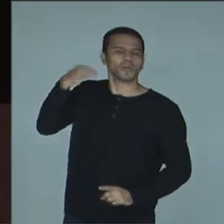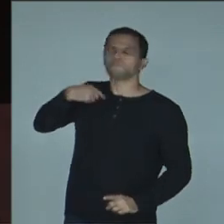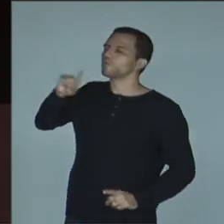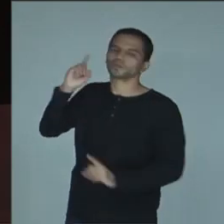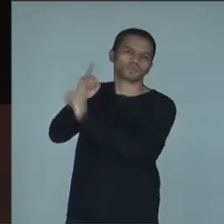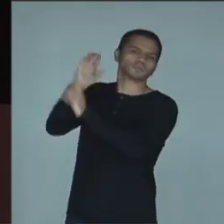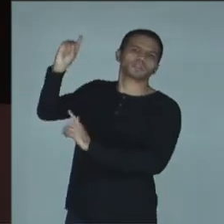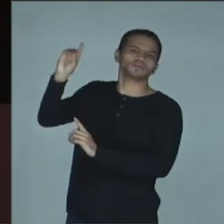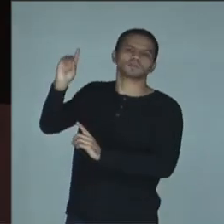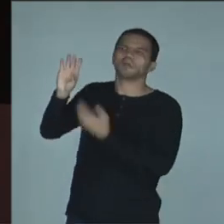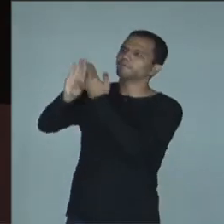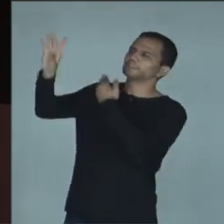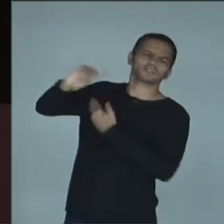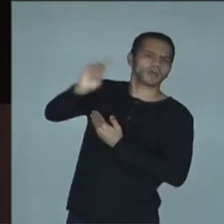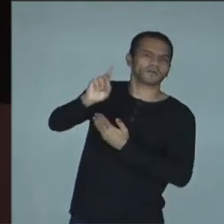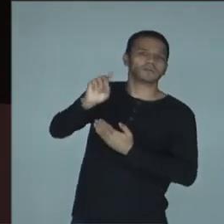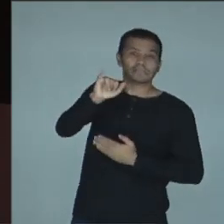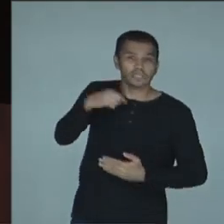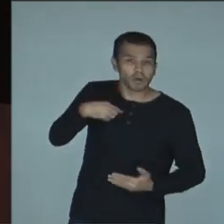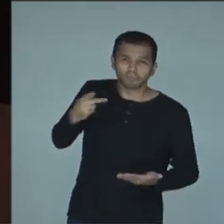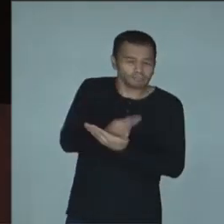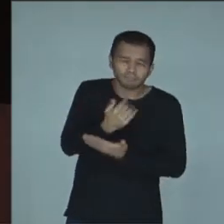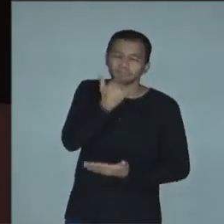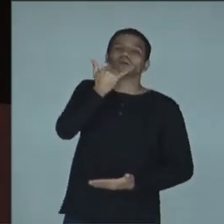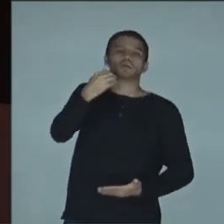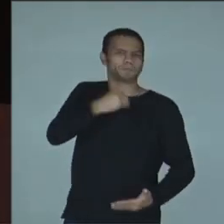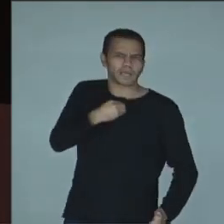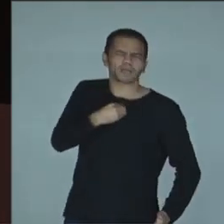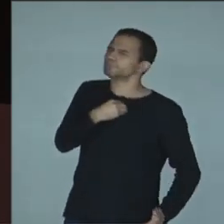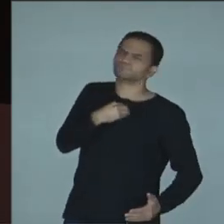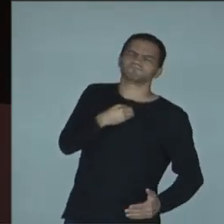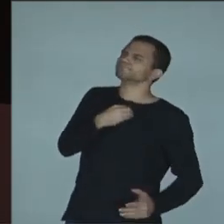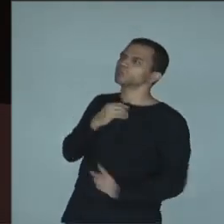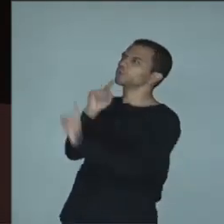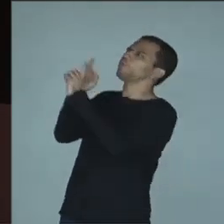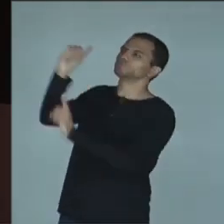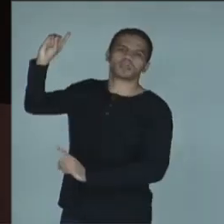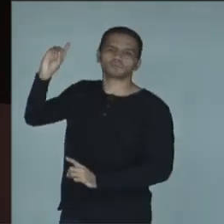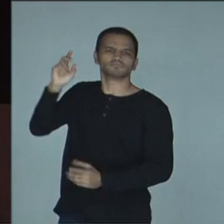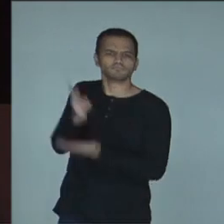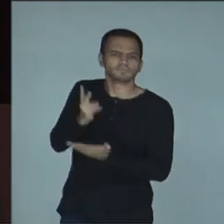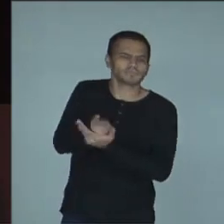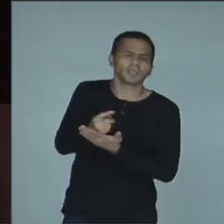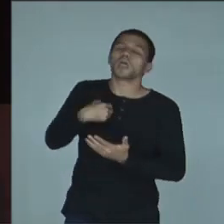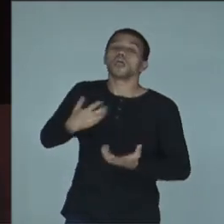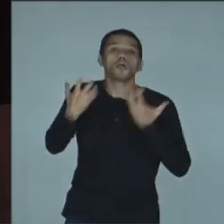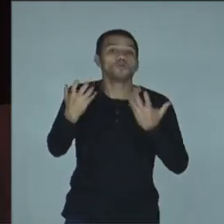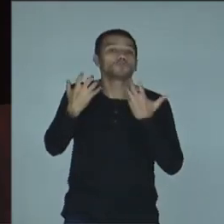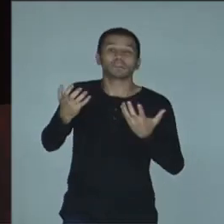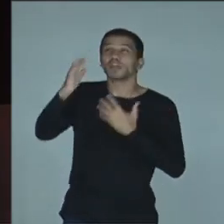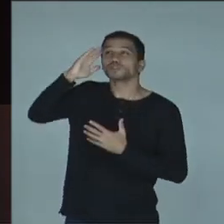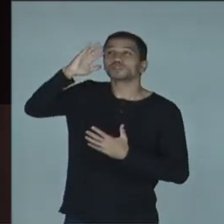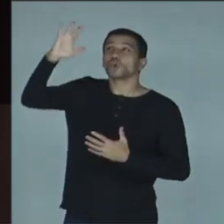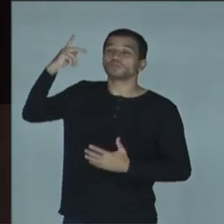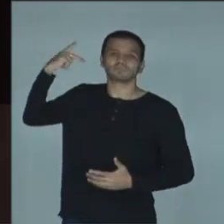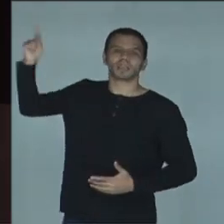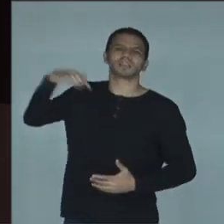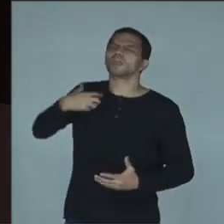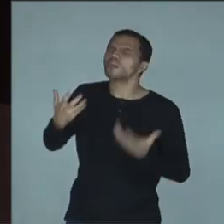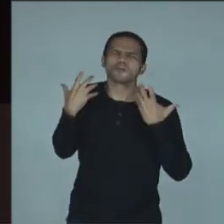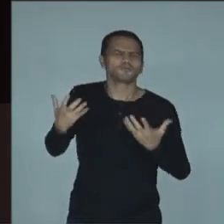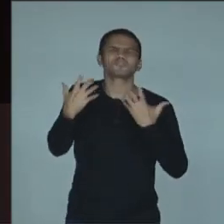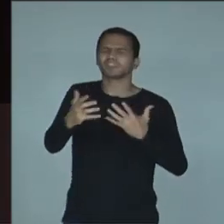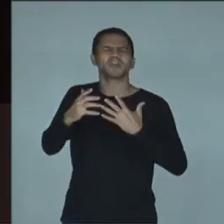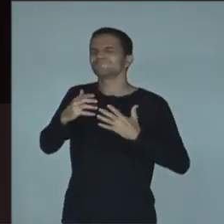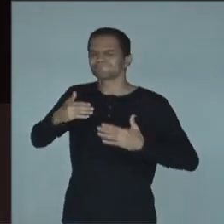de algo novo contigo tô a fim de ser abençoado pelo senhor tô afim de curtir a minha família curtir os projetos do senhor foi a fim de